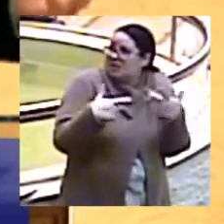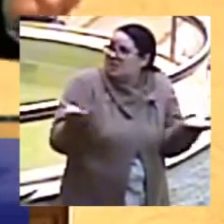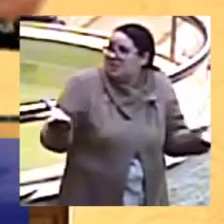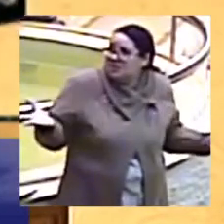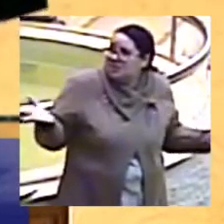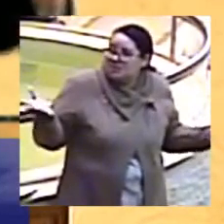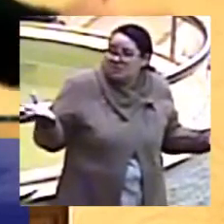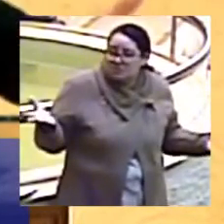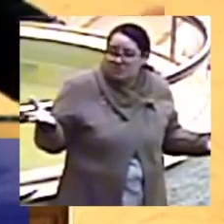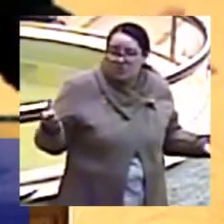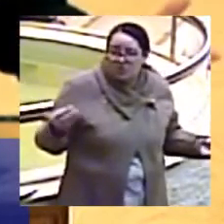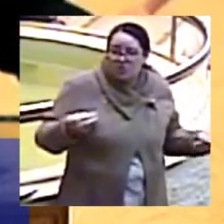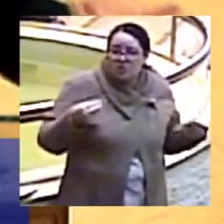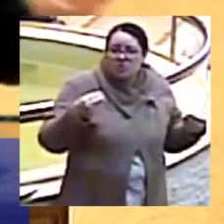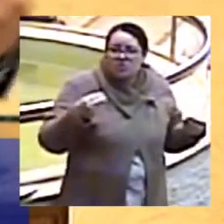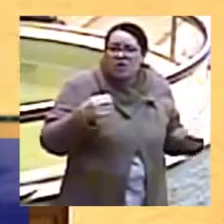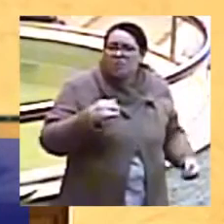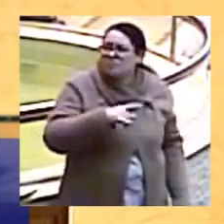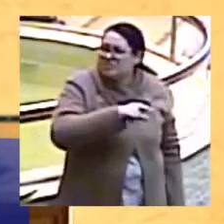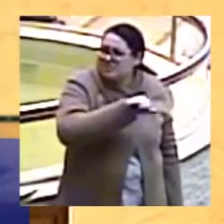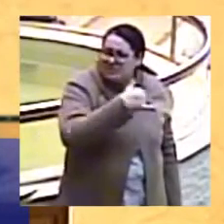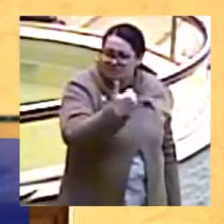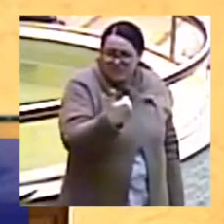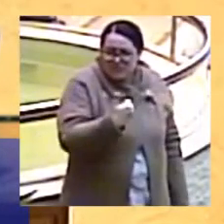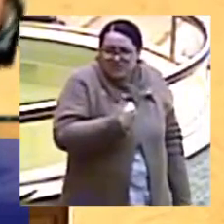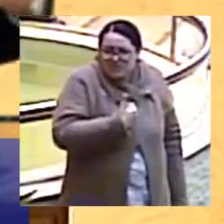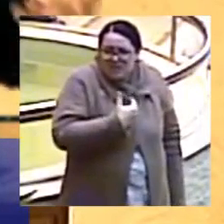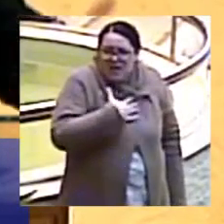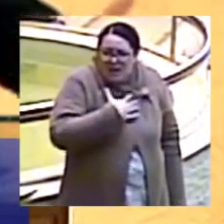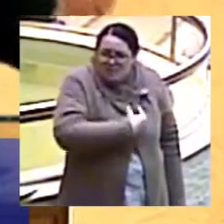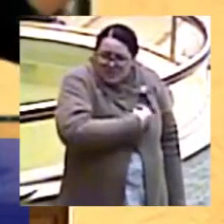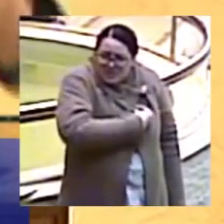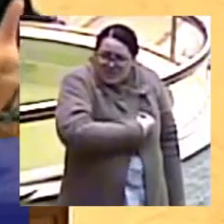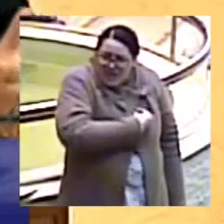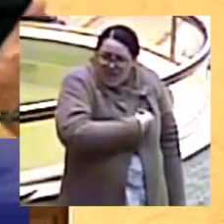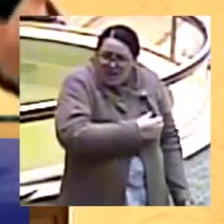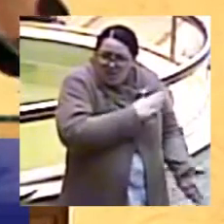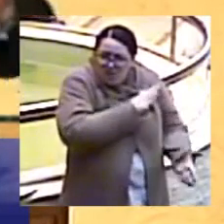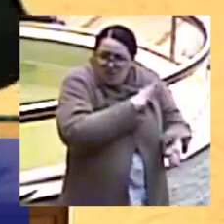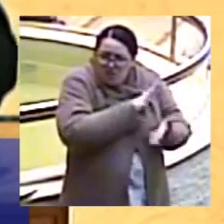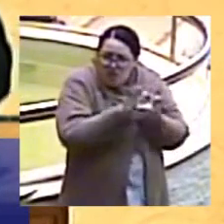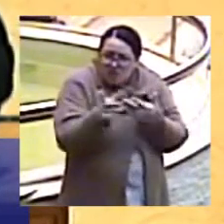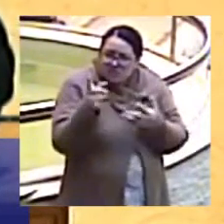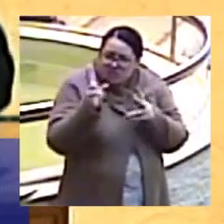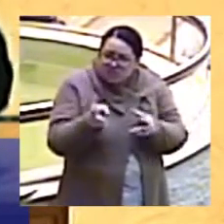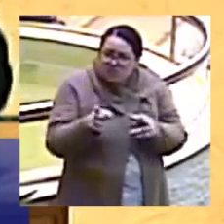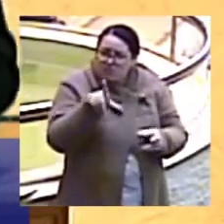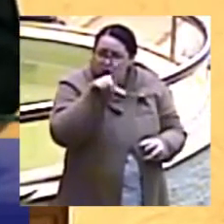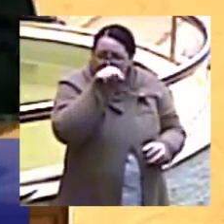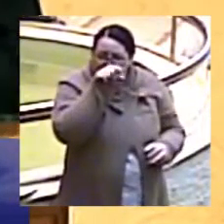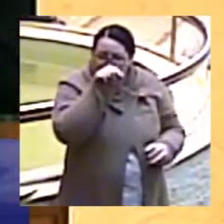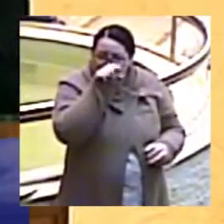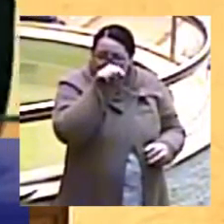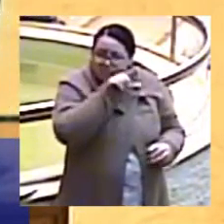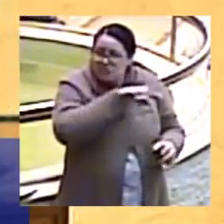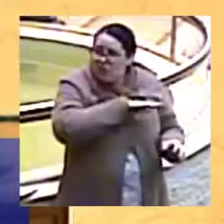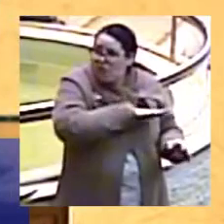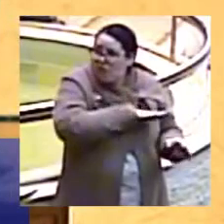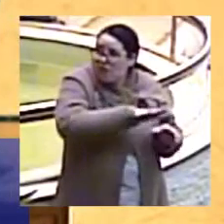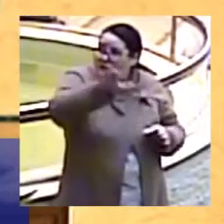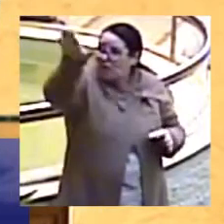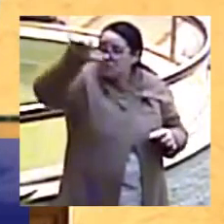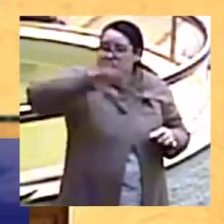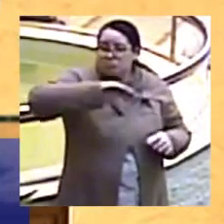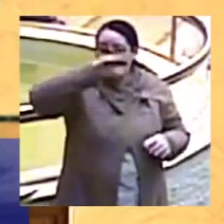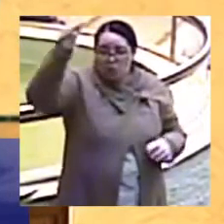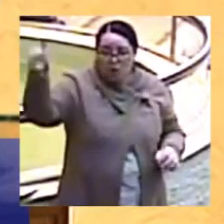conselheiros, como dizeis, pois a minha alma foge como pássaro para o teu monte. A ideia de Davi